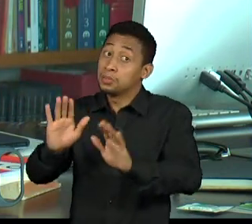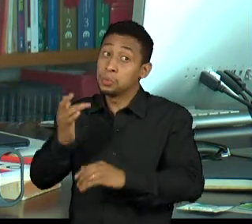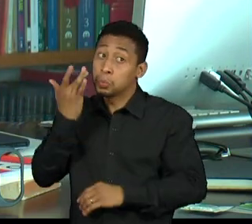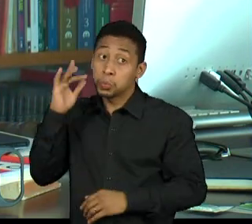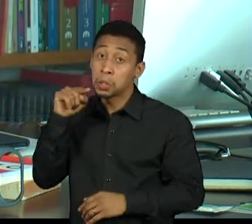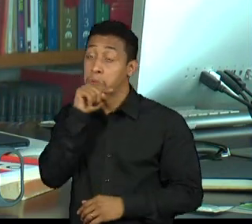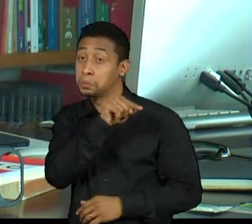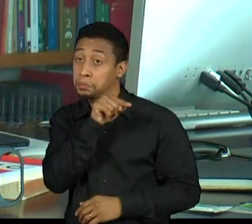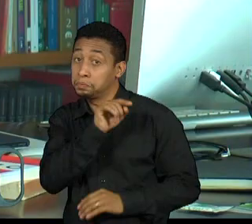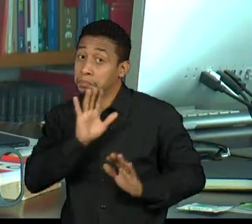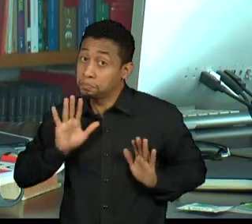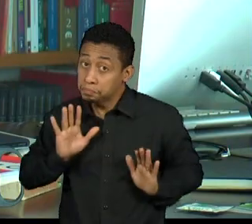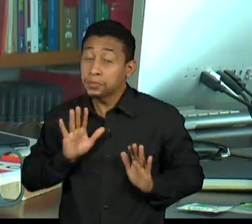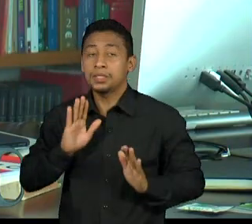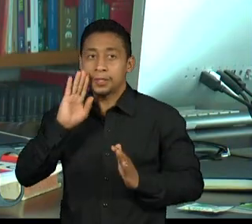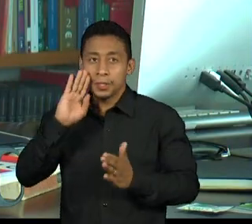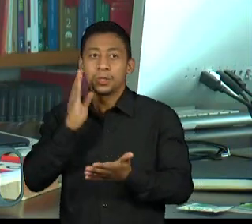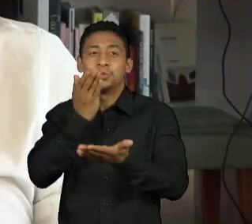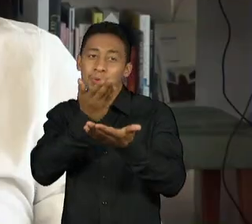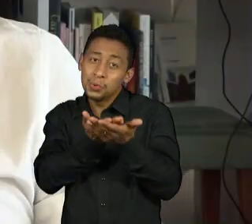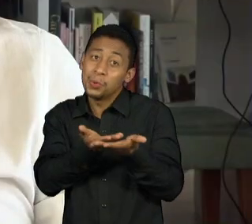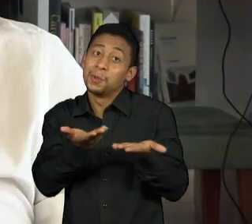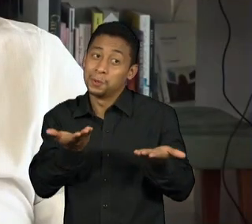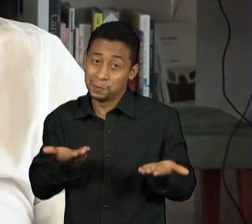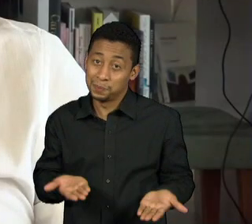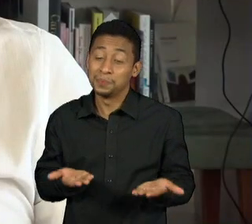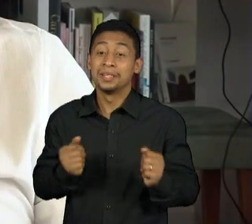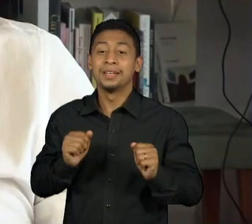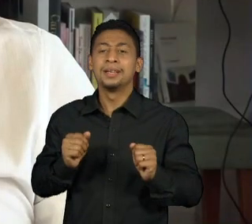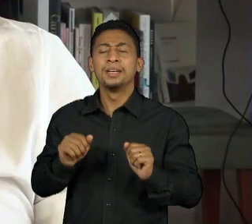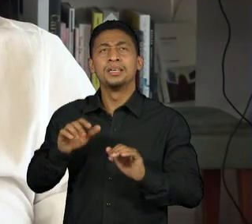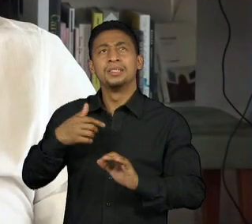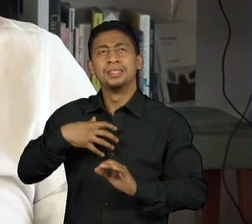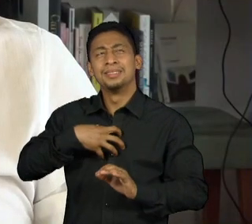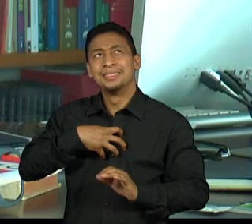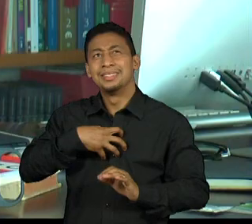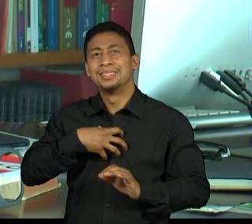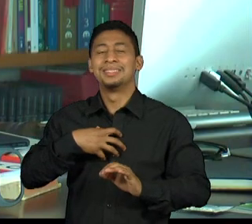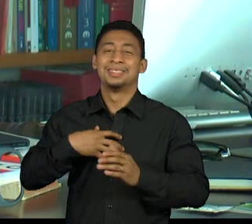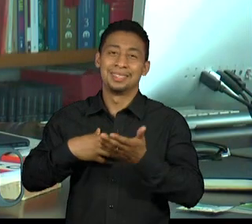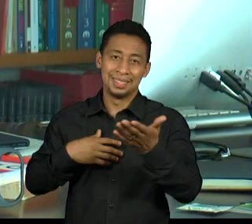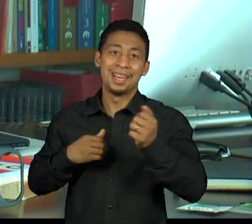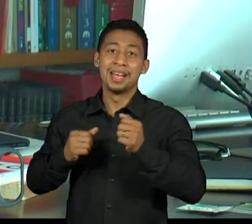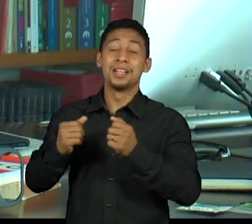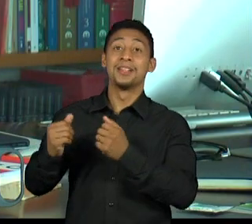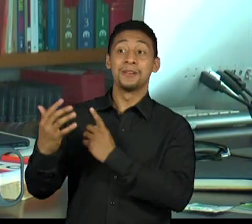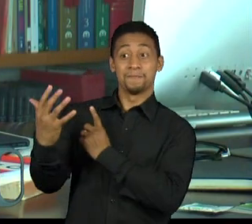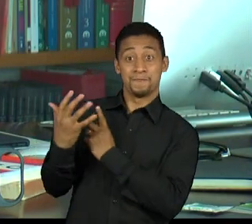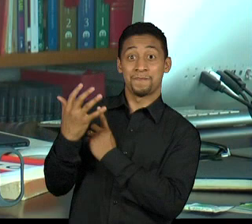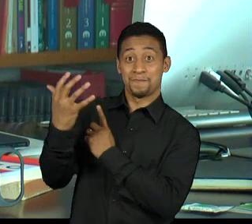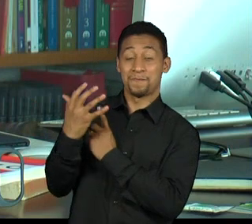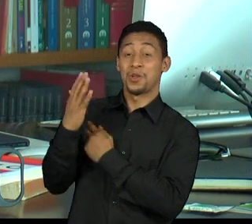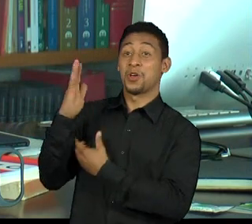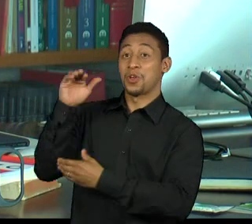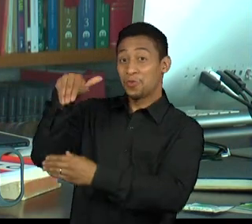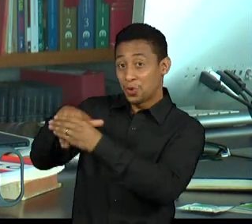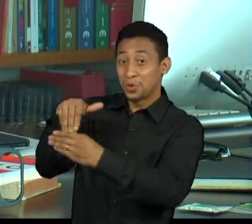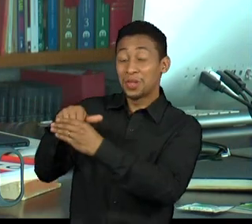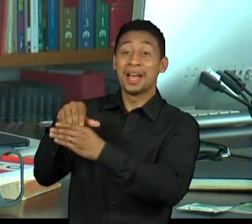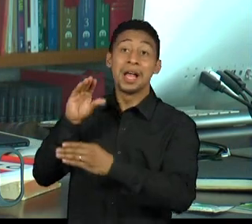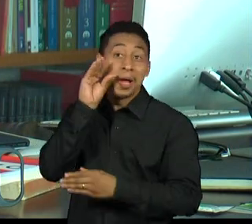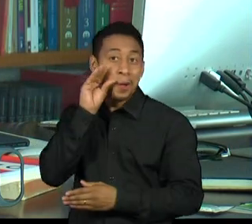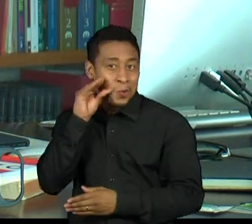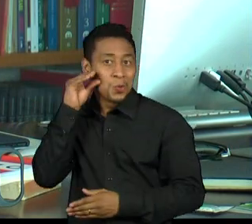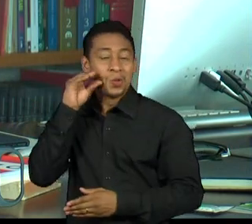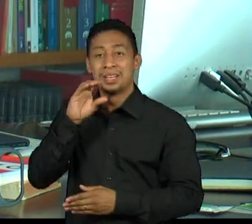comprou muito também. A gente teve talvez um pouco de... O Guel meio que me convenceu a votar no Ciro um pouco, né? Porque